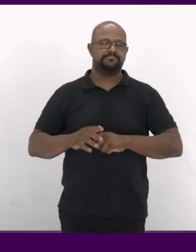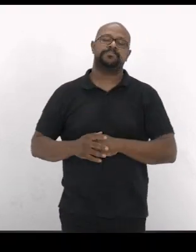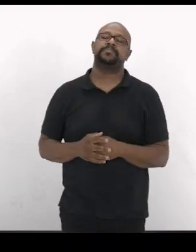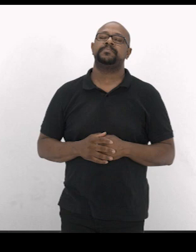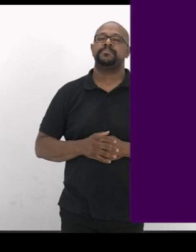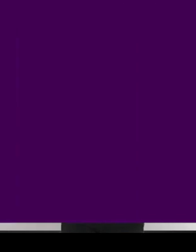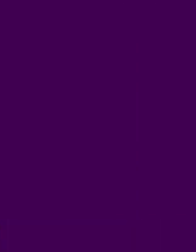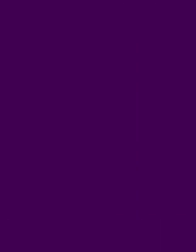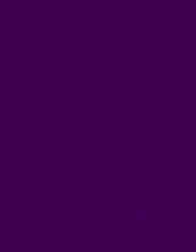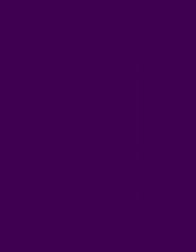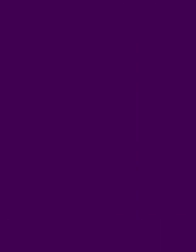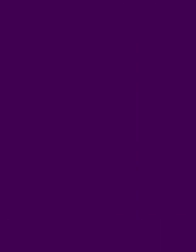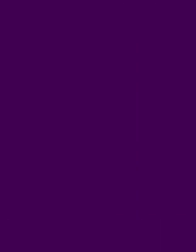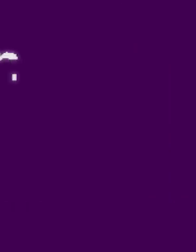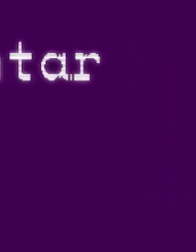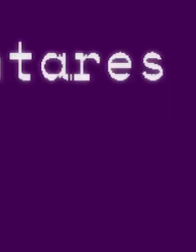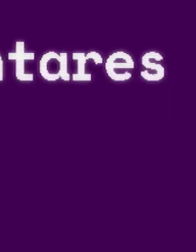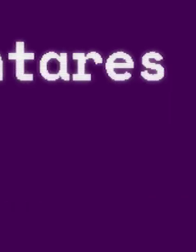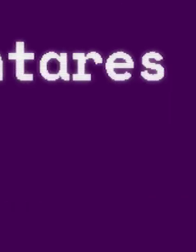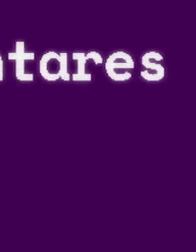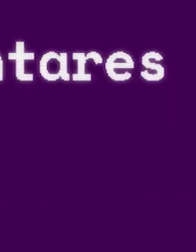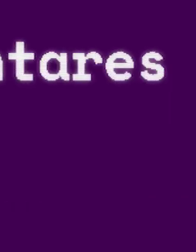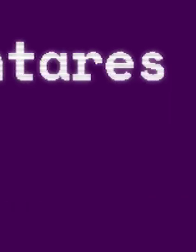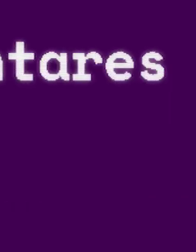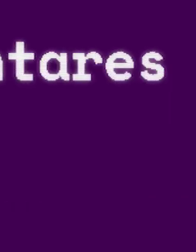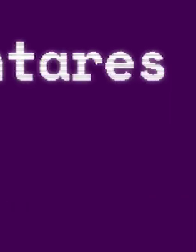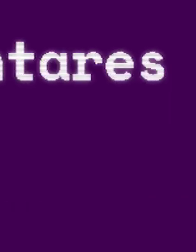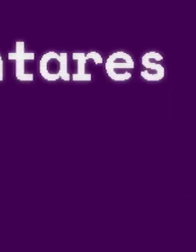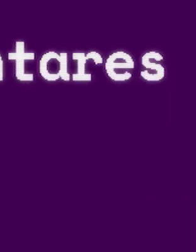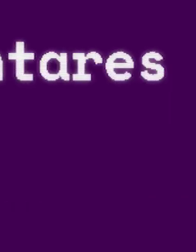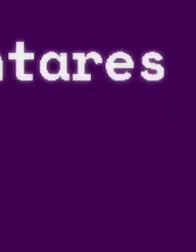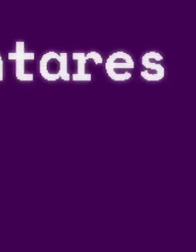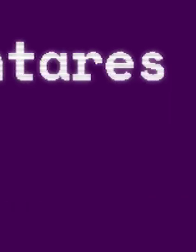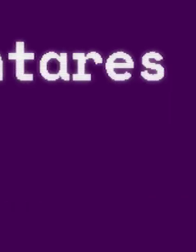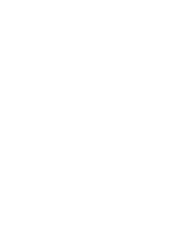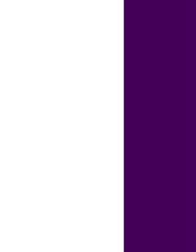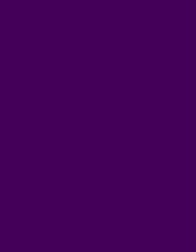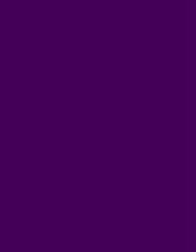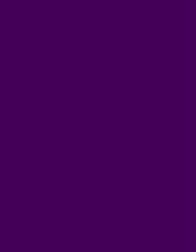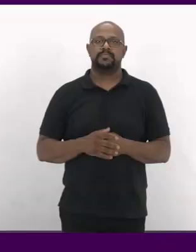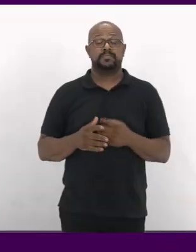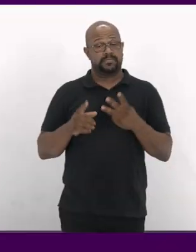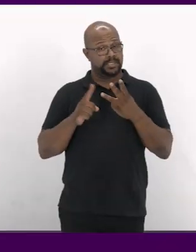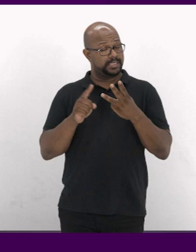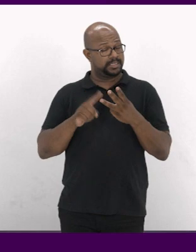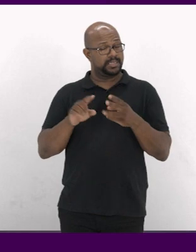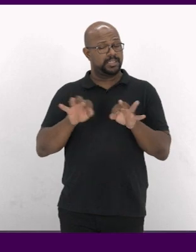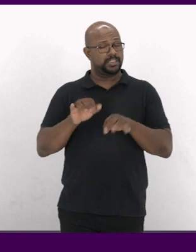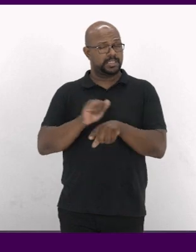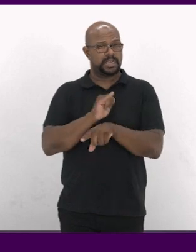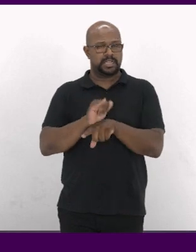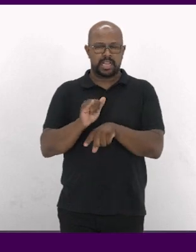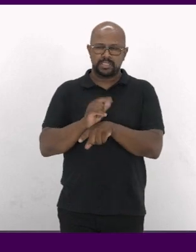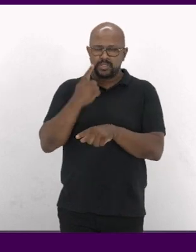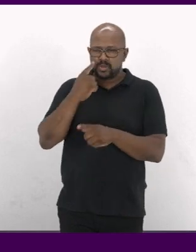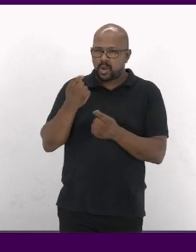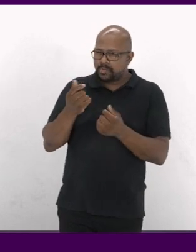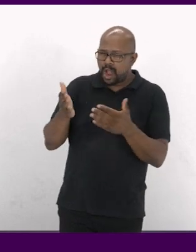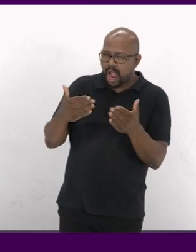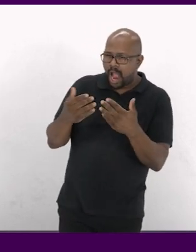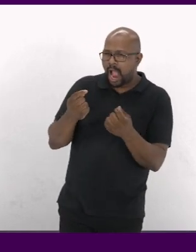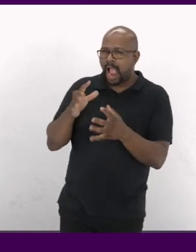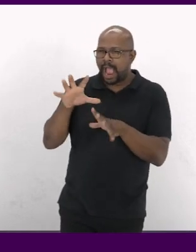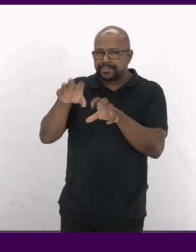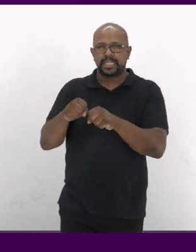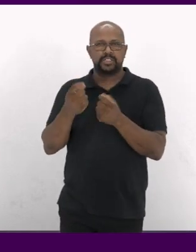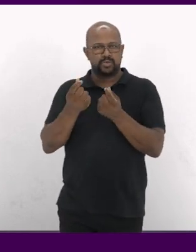antecedência. Texto: Emendas parlamentares. Uma terceira estratégia de